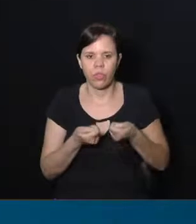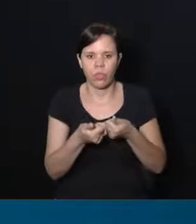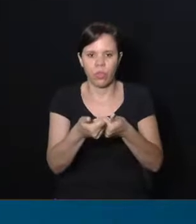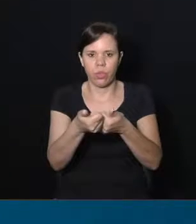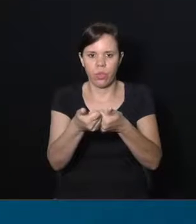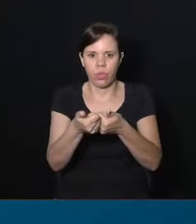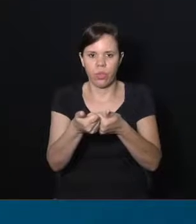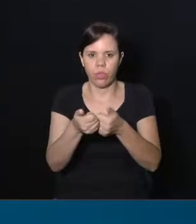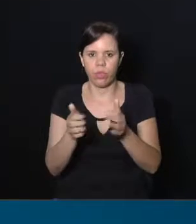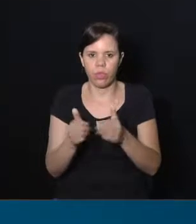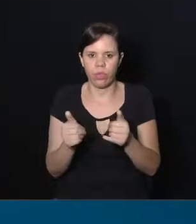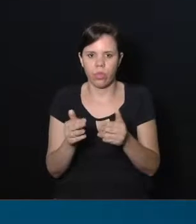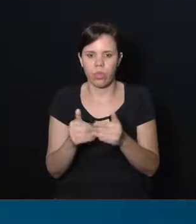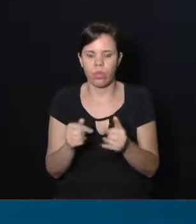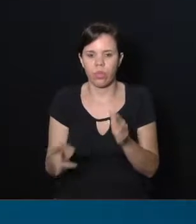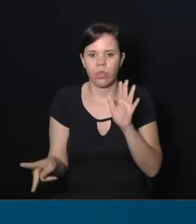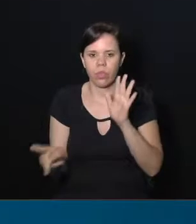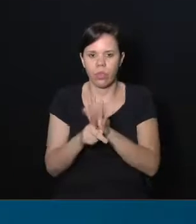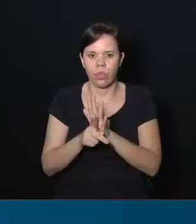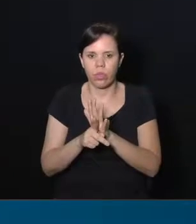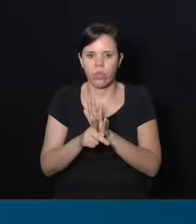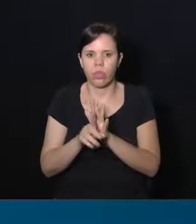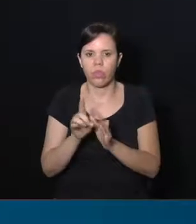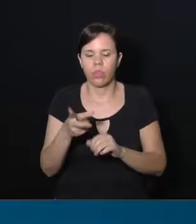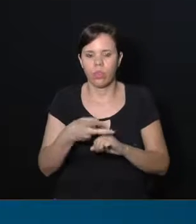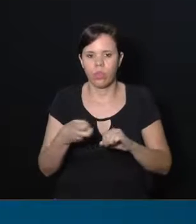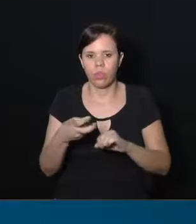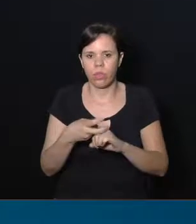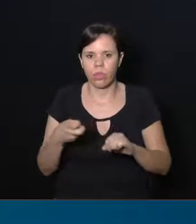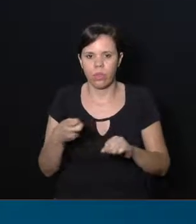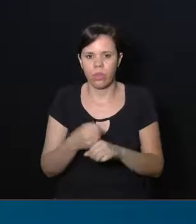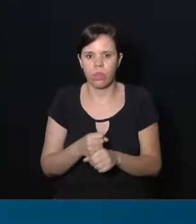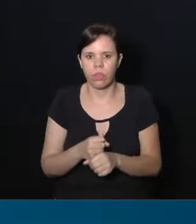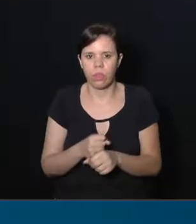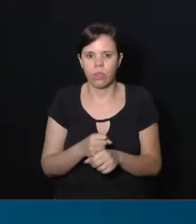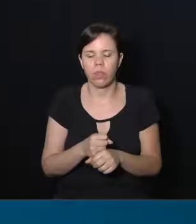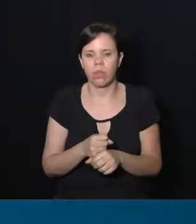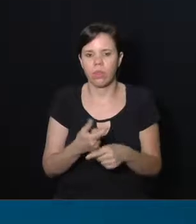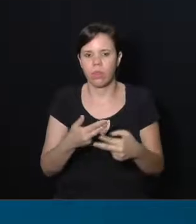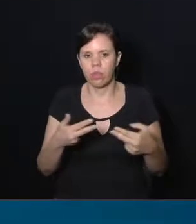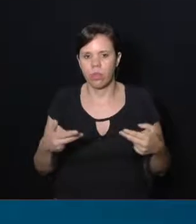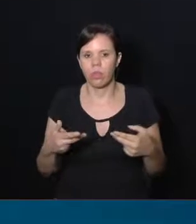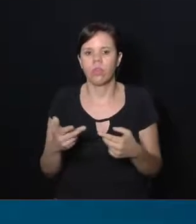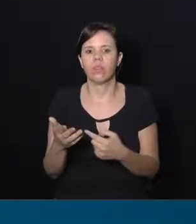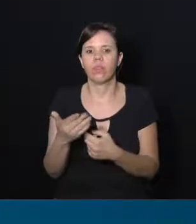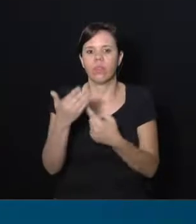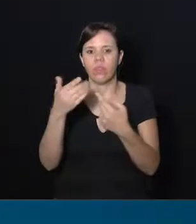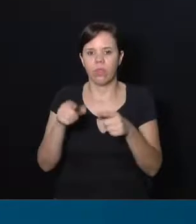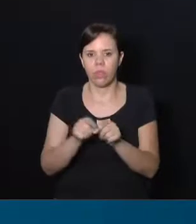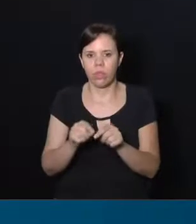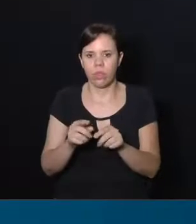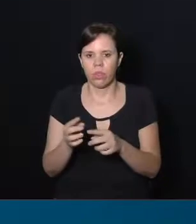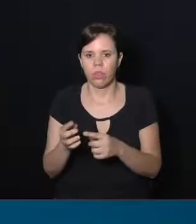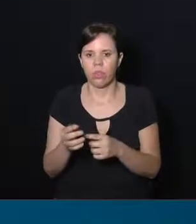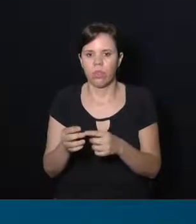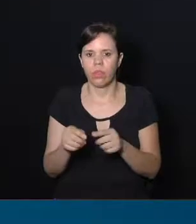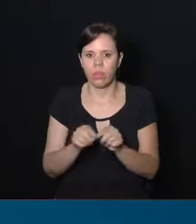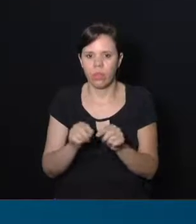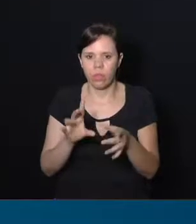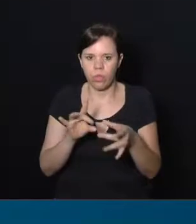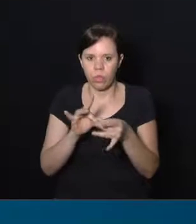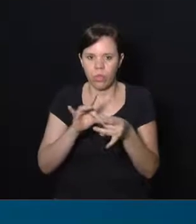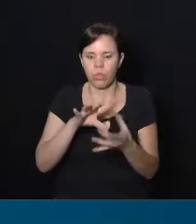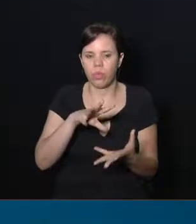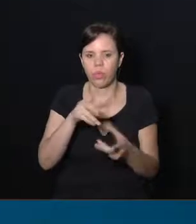e solicitado exclusivamente por aplicativos, sítios ou plataformas tecnológicas ligadas à rede mundial